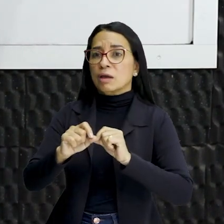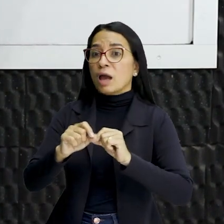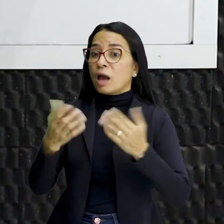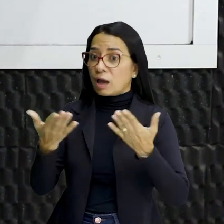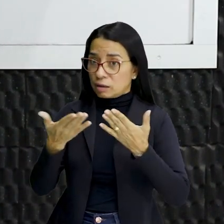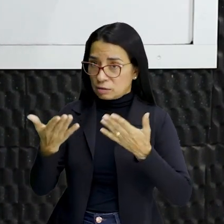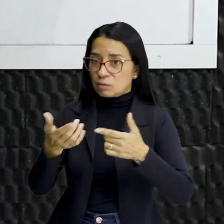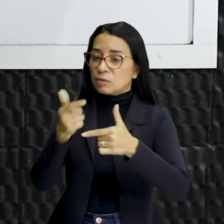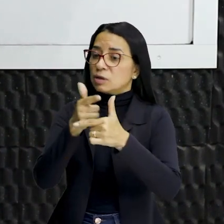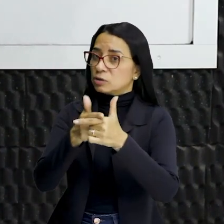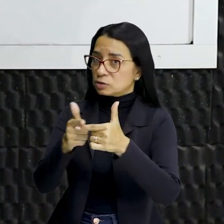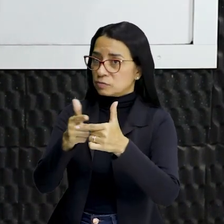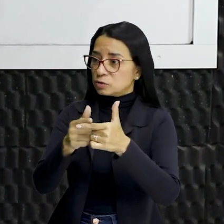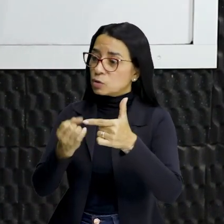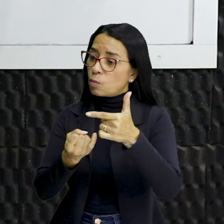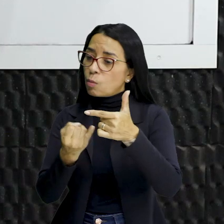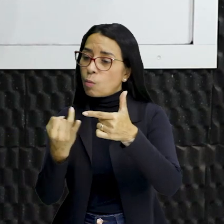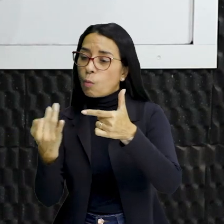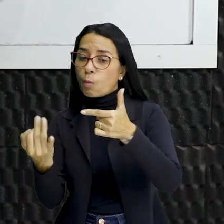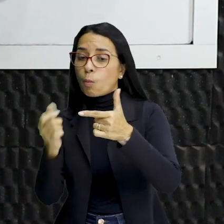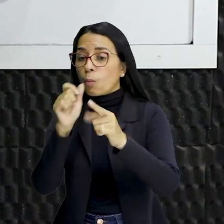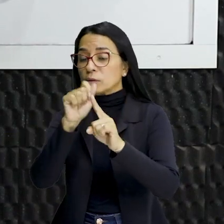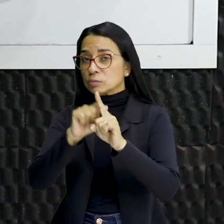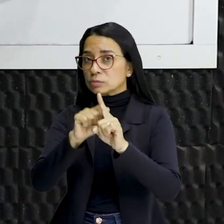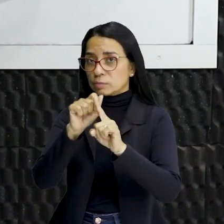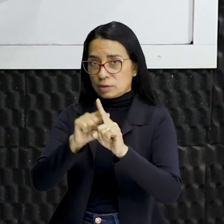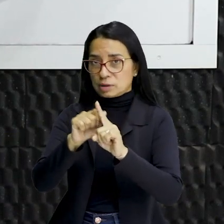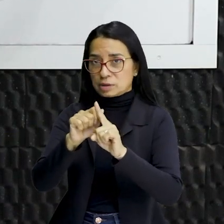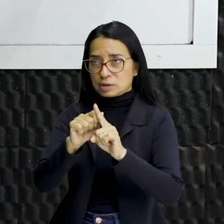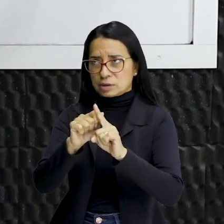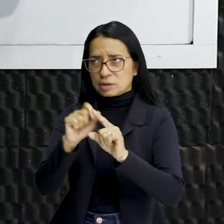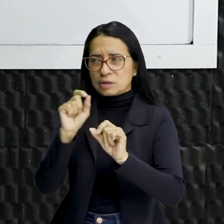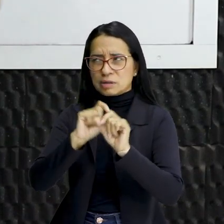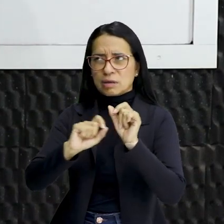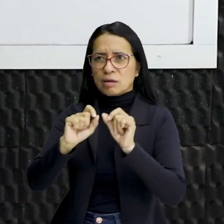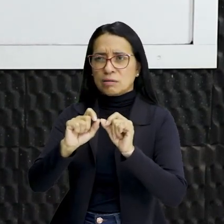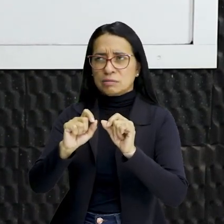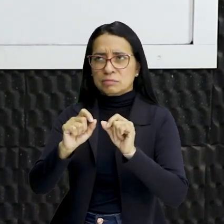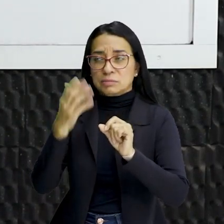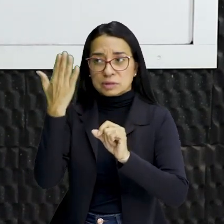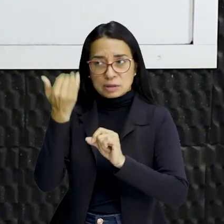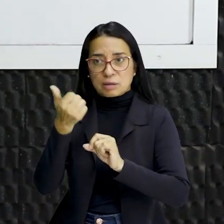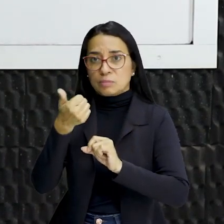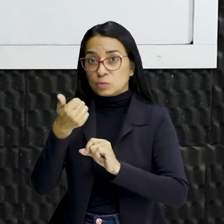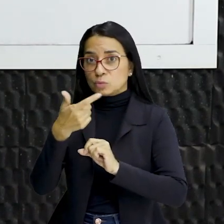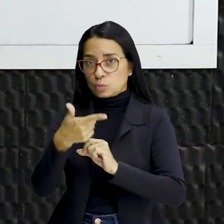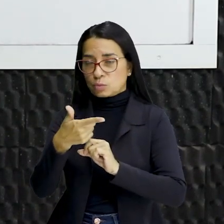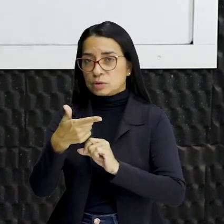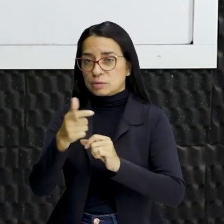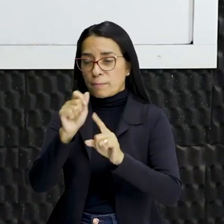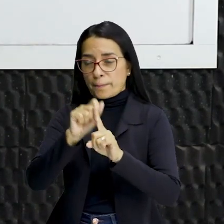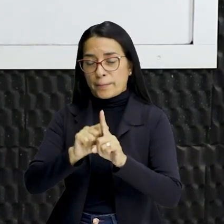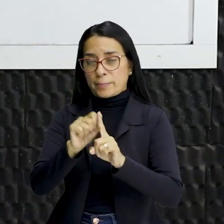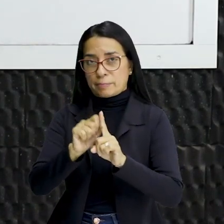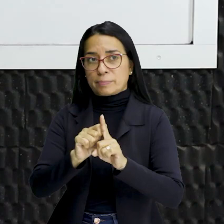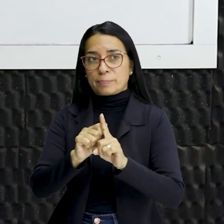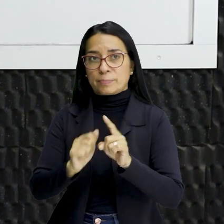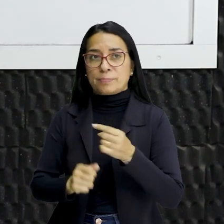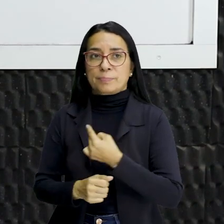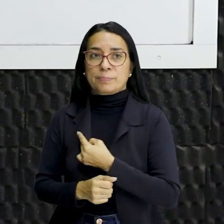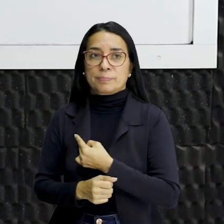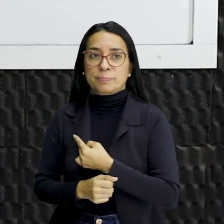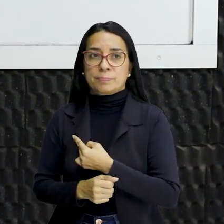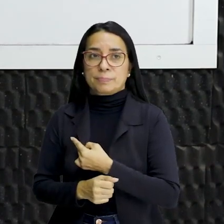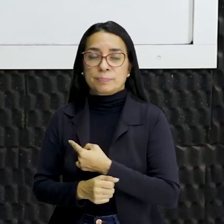você vai dividir pela quantidade de meses que eu sei que são 12 você pode botar